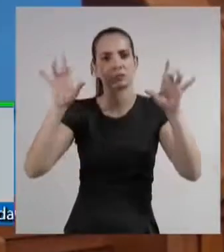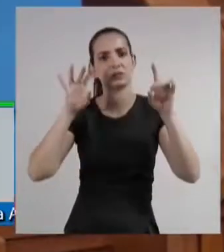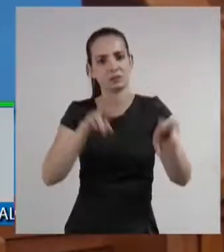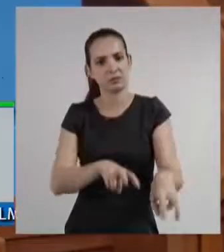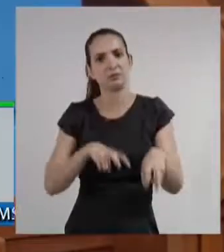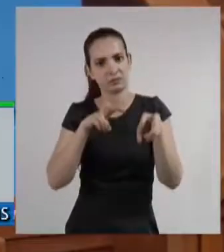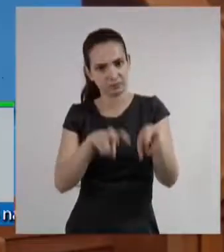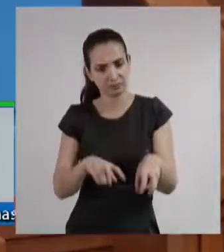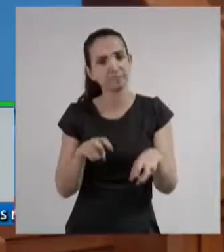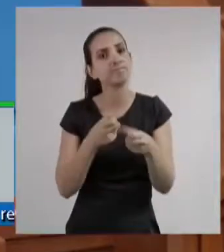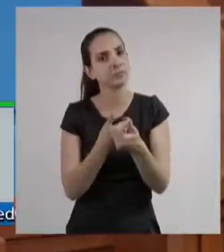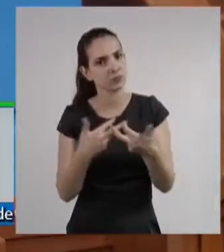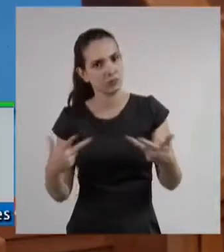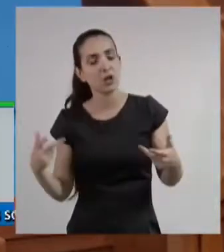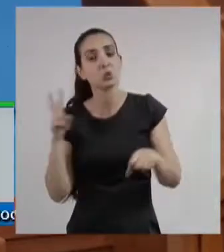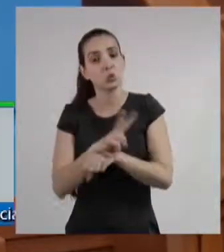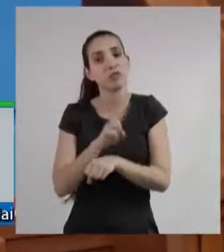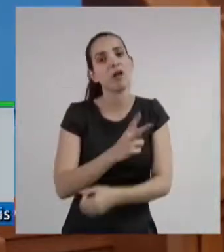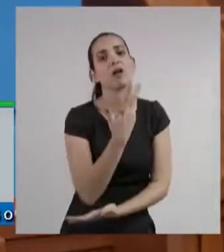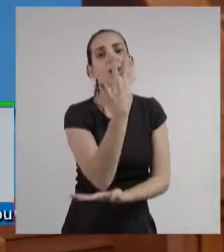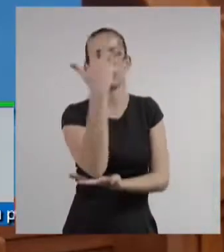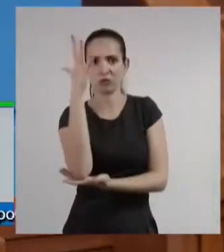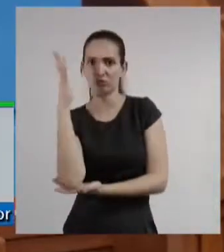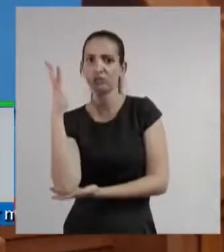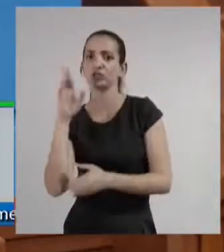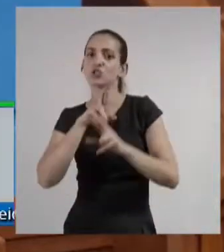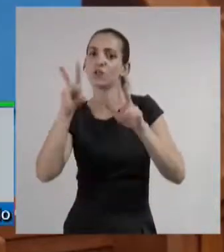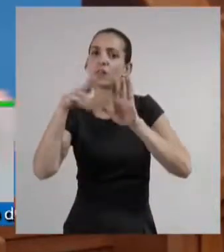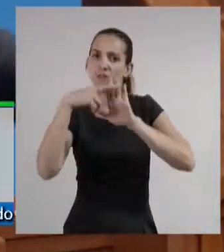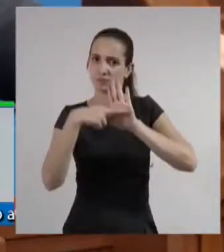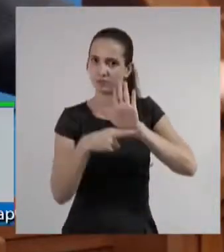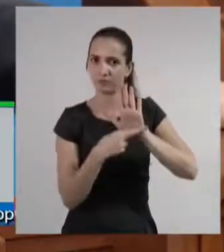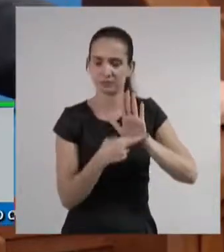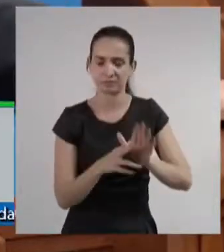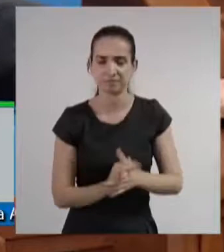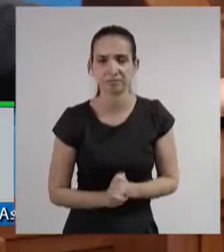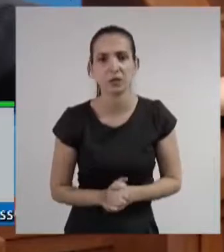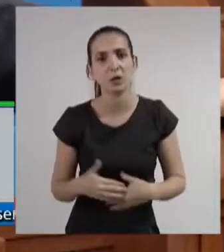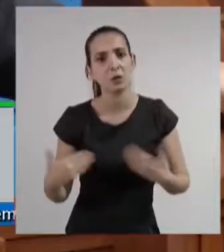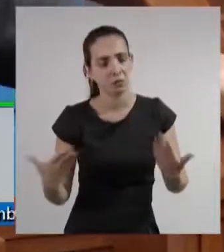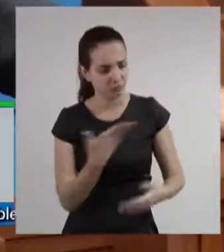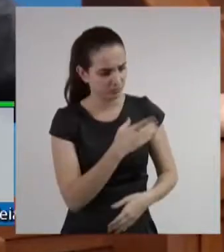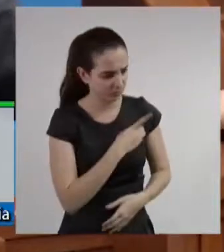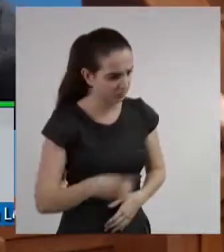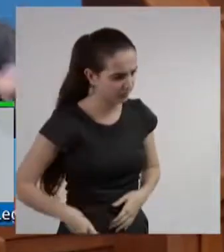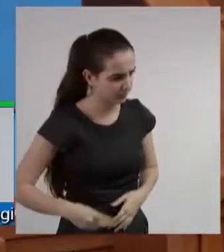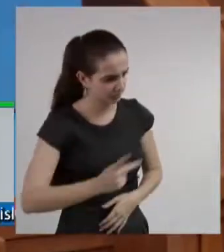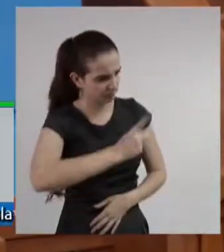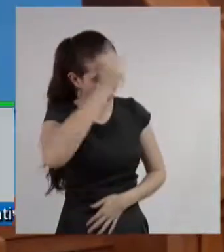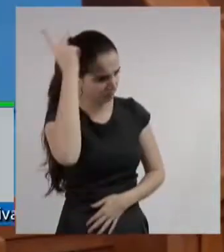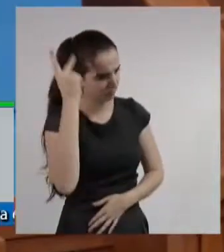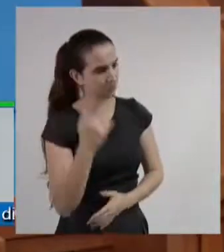Deputado Paulo Corrêa, concordo plenamente com a parte de Vossa Excelência. Agora, Vossa Excelência